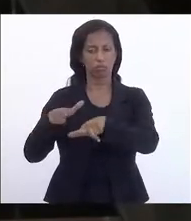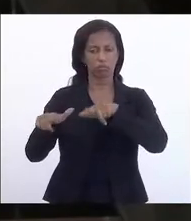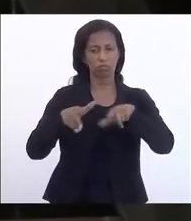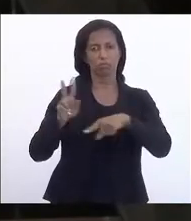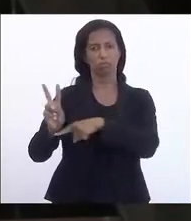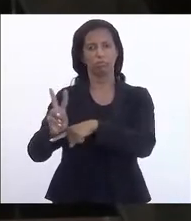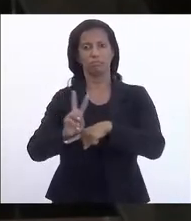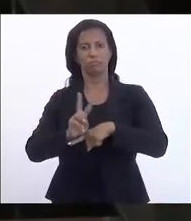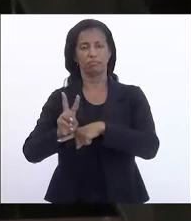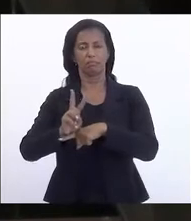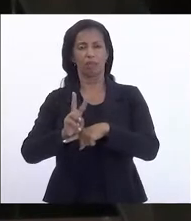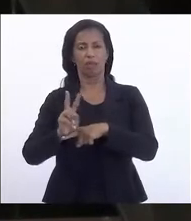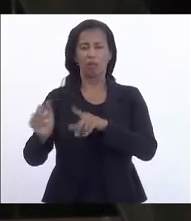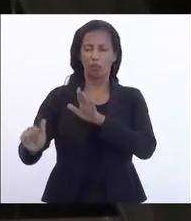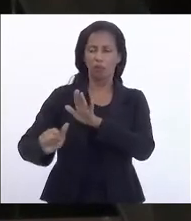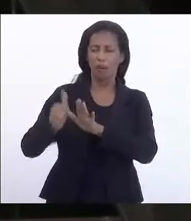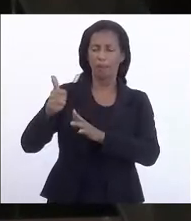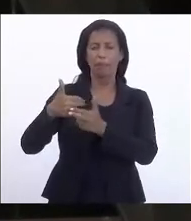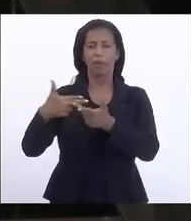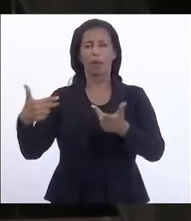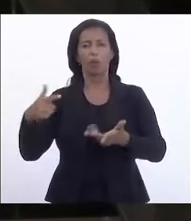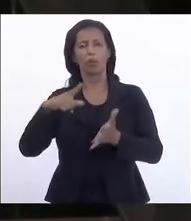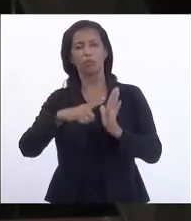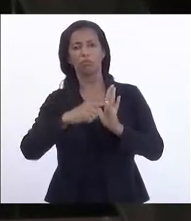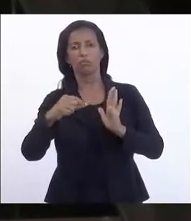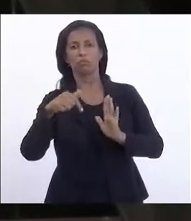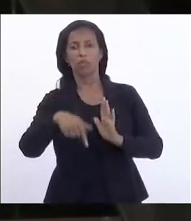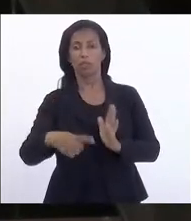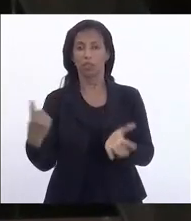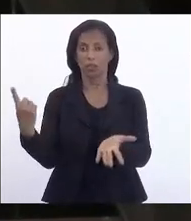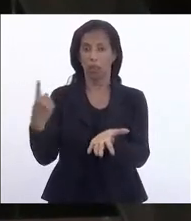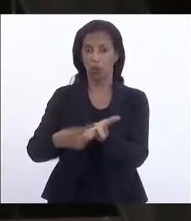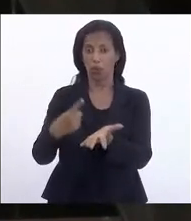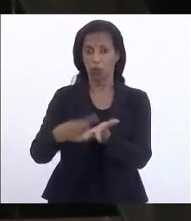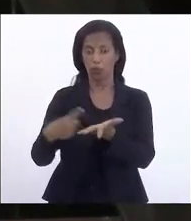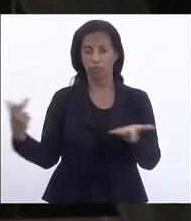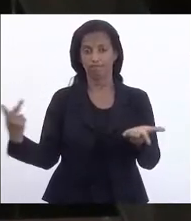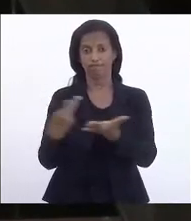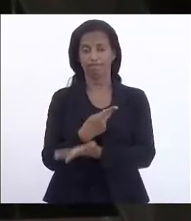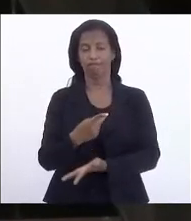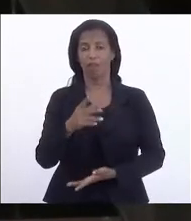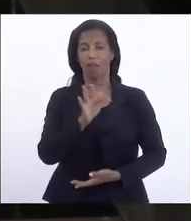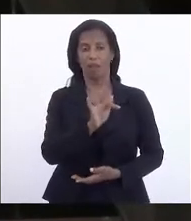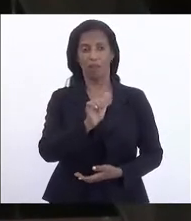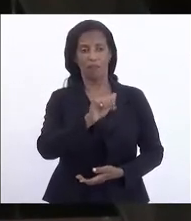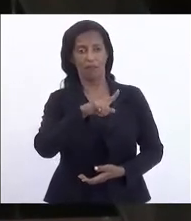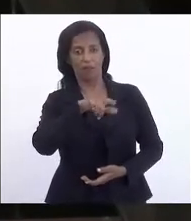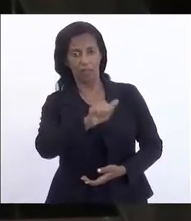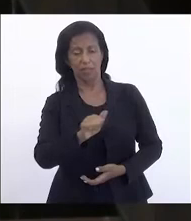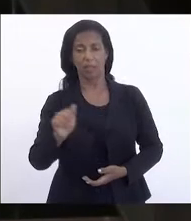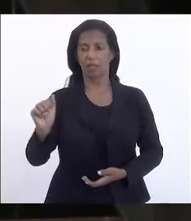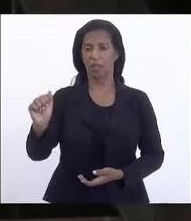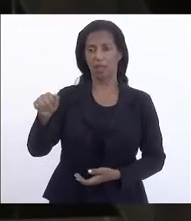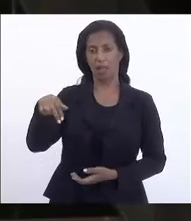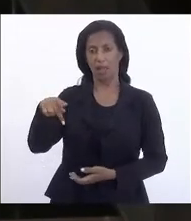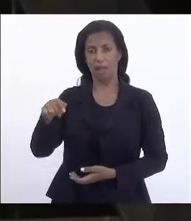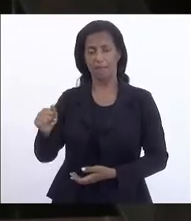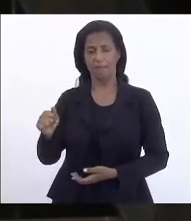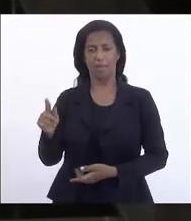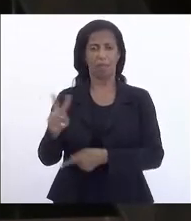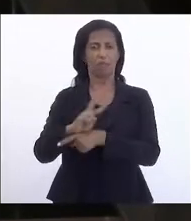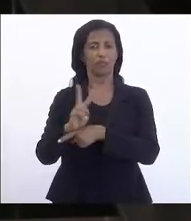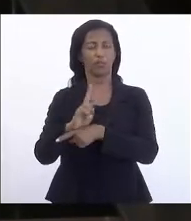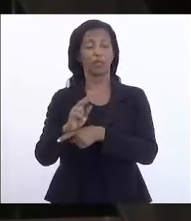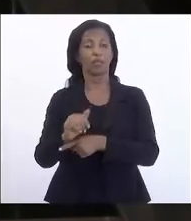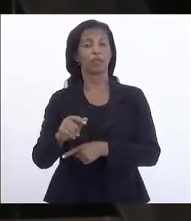fiscalização. Então, foi a primeira coisa importante a destacar aqui esse acordo celebrado pela Fazenda Estadual e pela ANP para a fiscalização.